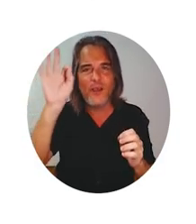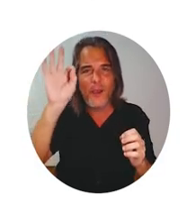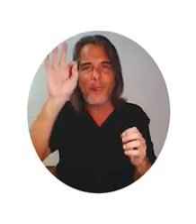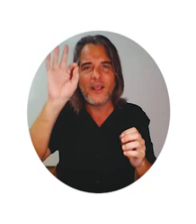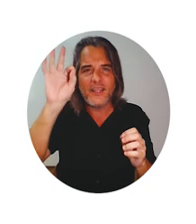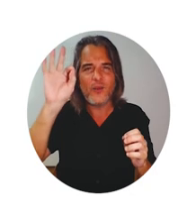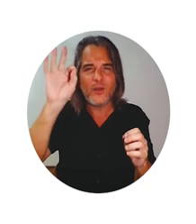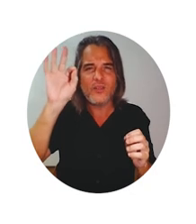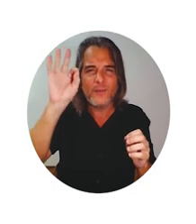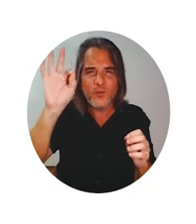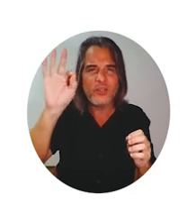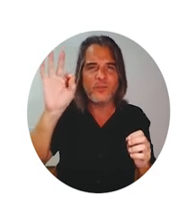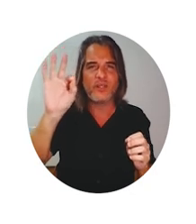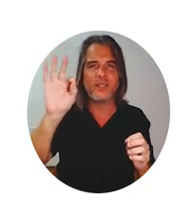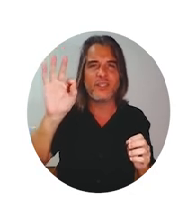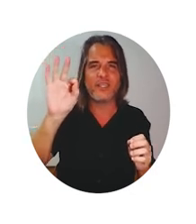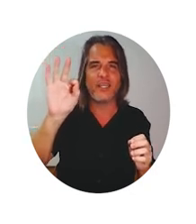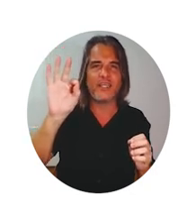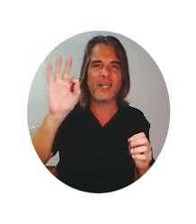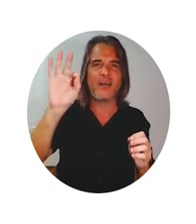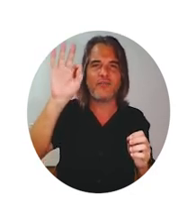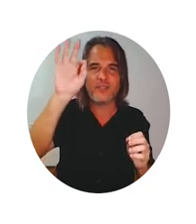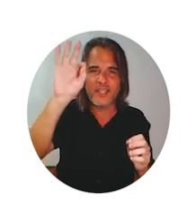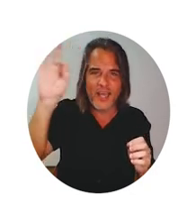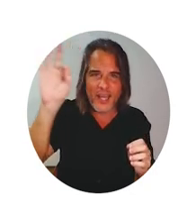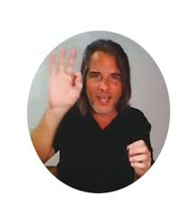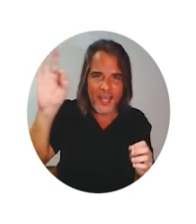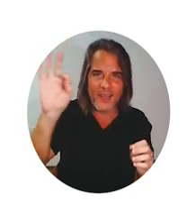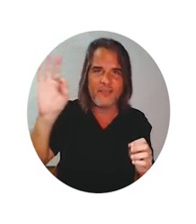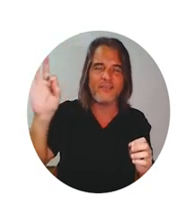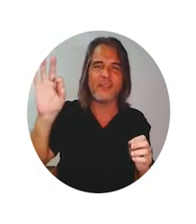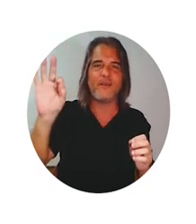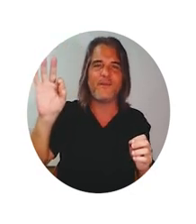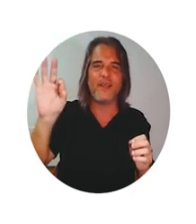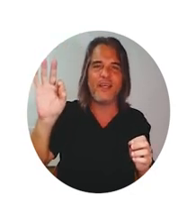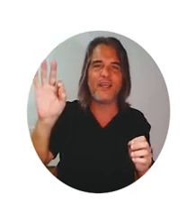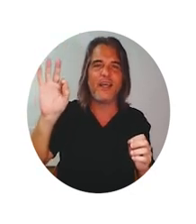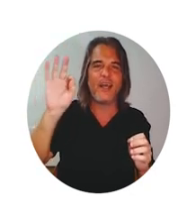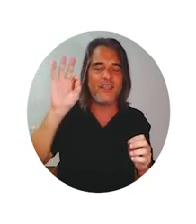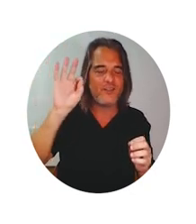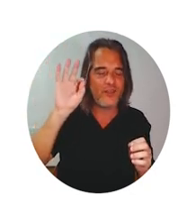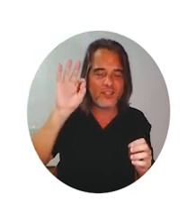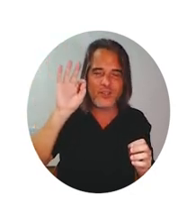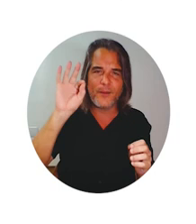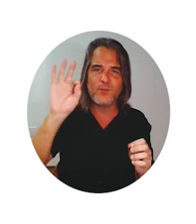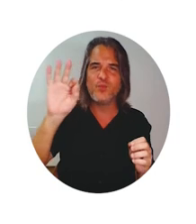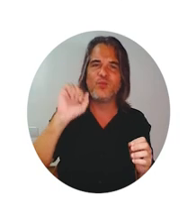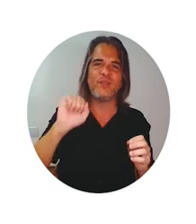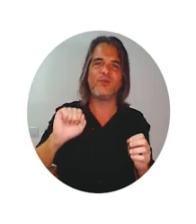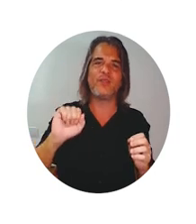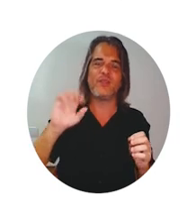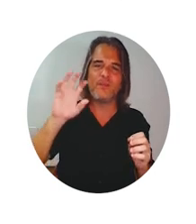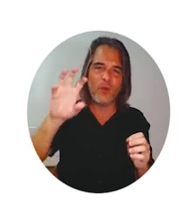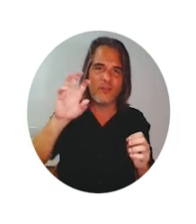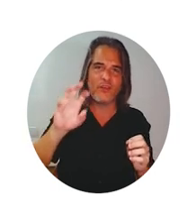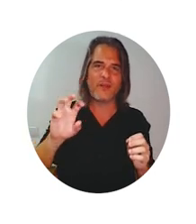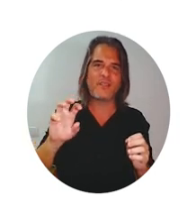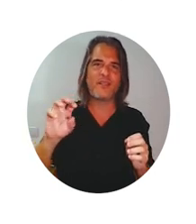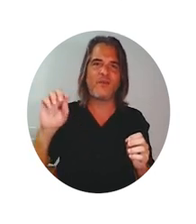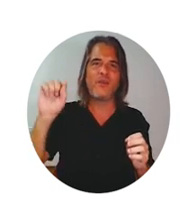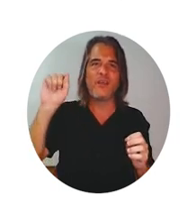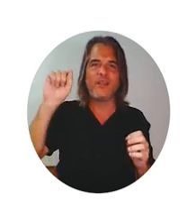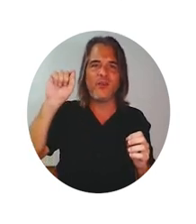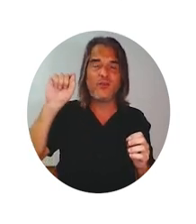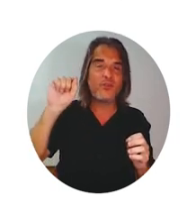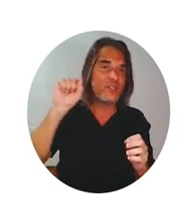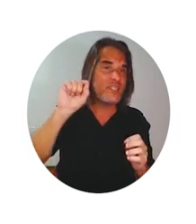Então, tem alguma coisa muito importante naquele gráfico, escreve, né? Isso vai ajudar muito. Então, tem pouca